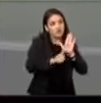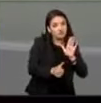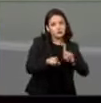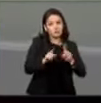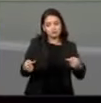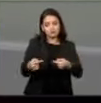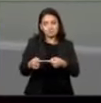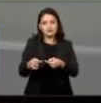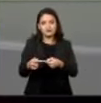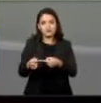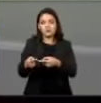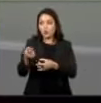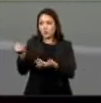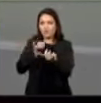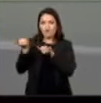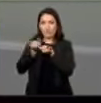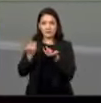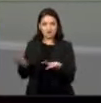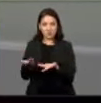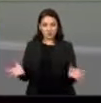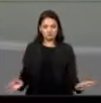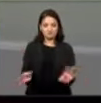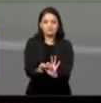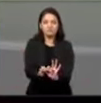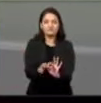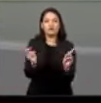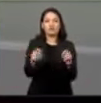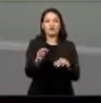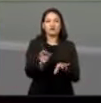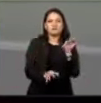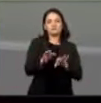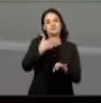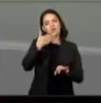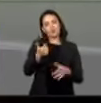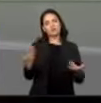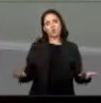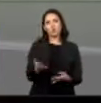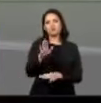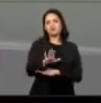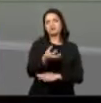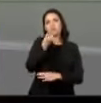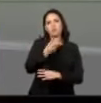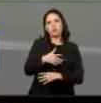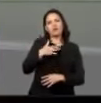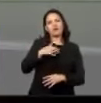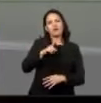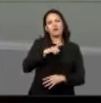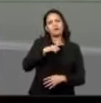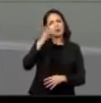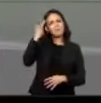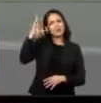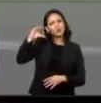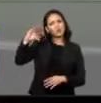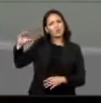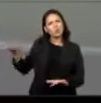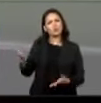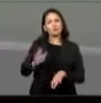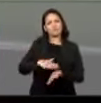que a tarde de hoje poderá agregar bastante para esse amadurecimento de toda a questão. Meu muito obrigado,